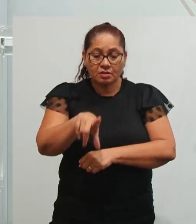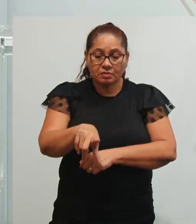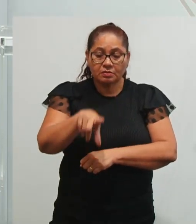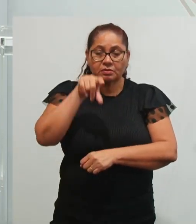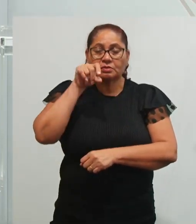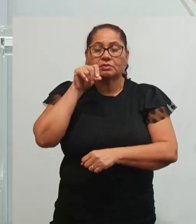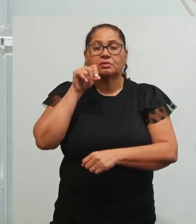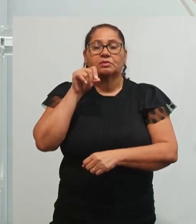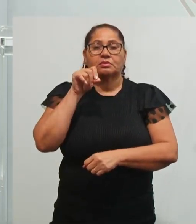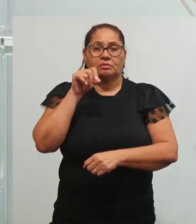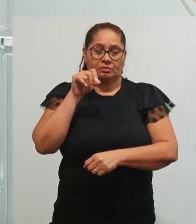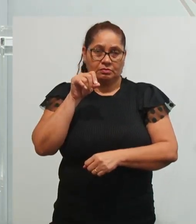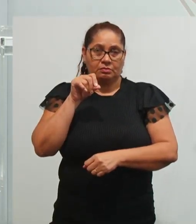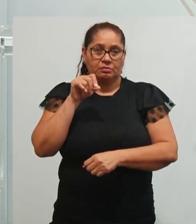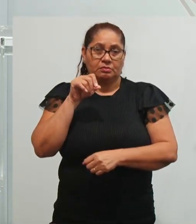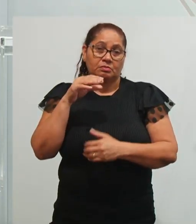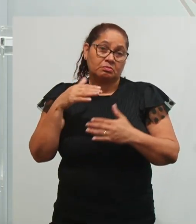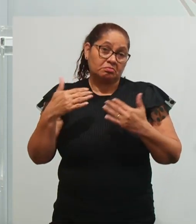né? Então,